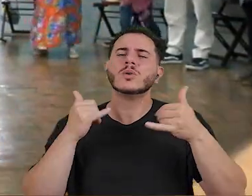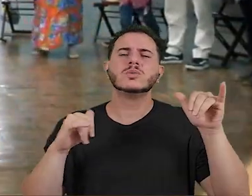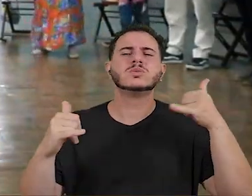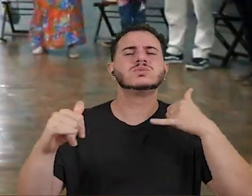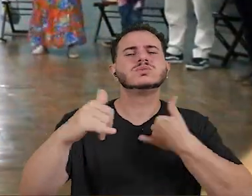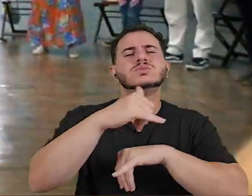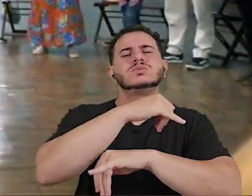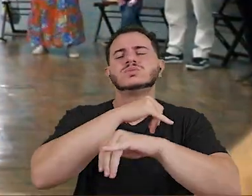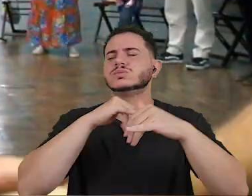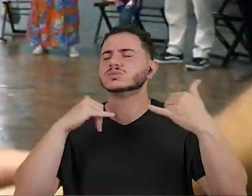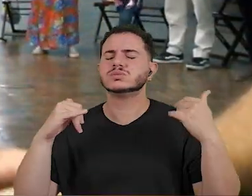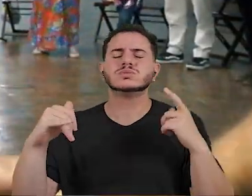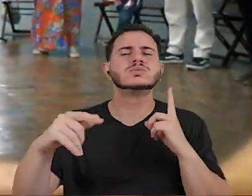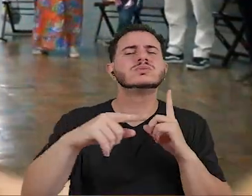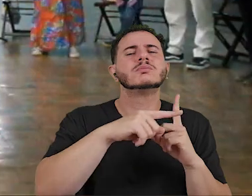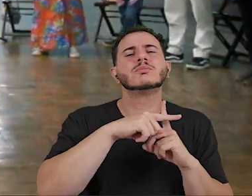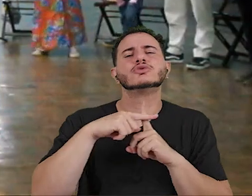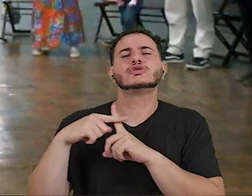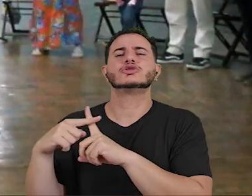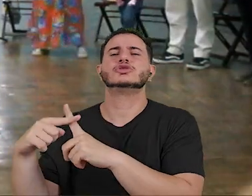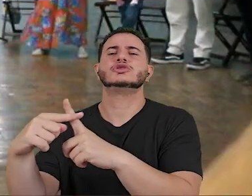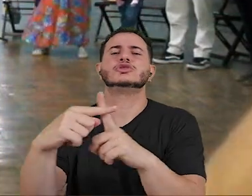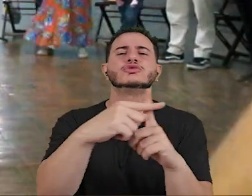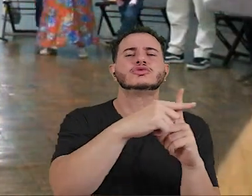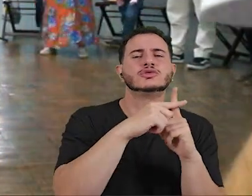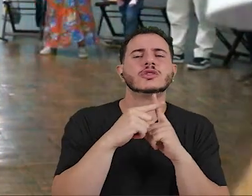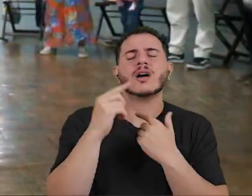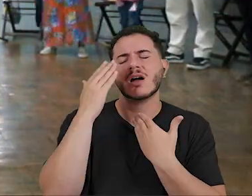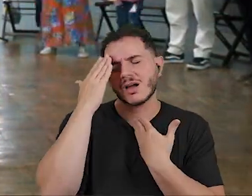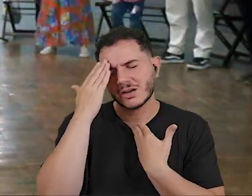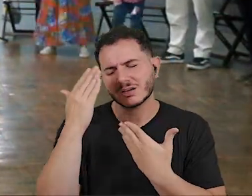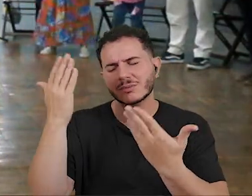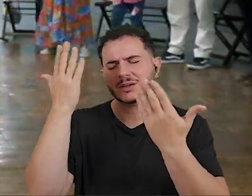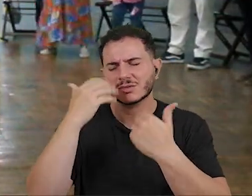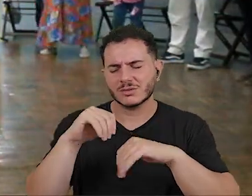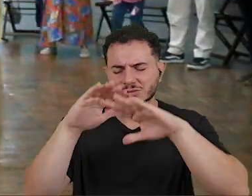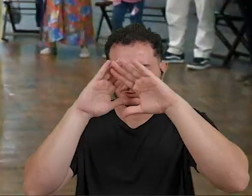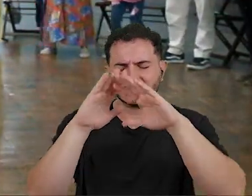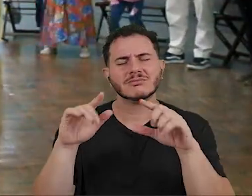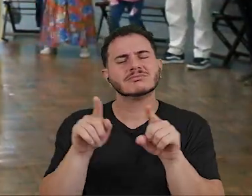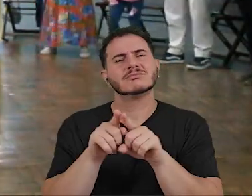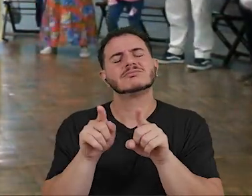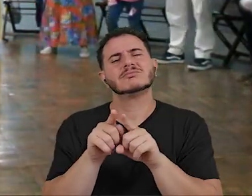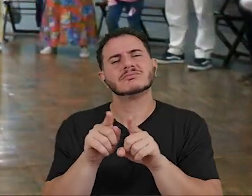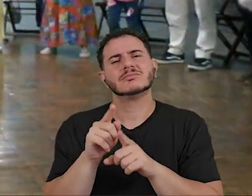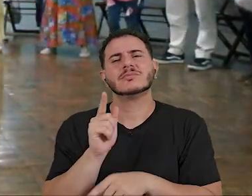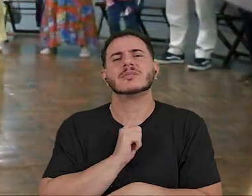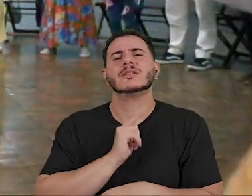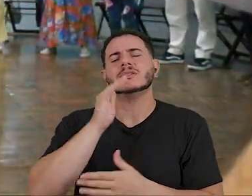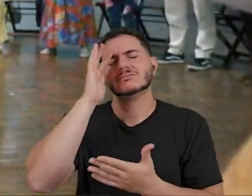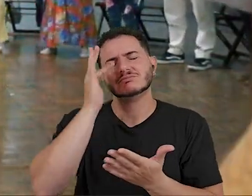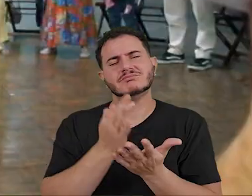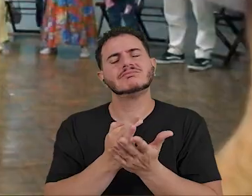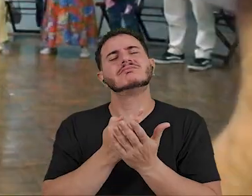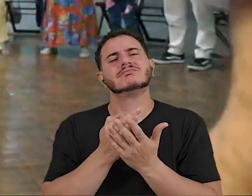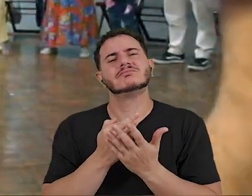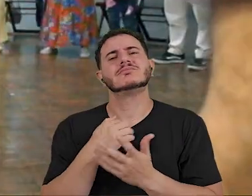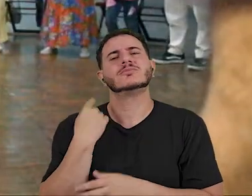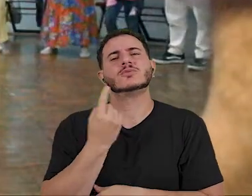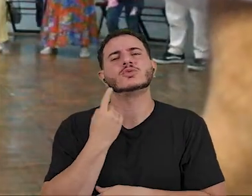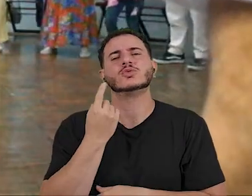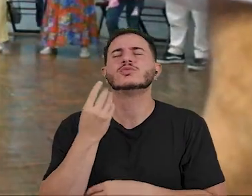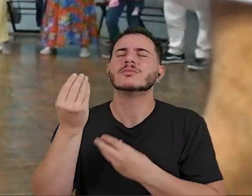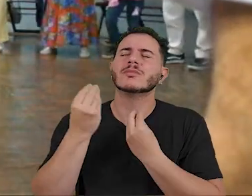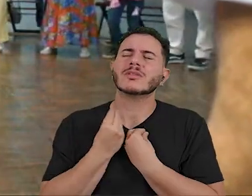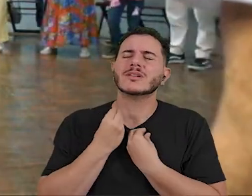Pai, Oxalá, certo? Que nos dê muita sabedoria, que nos dê